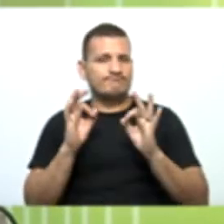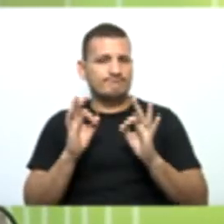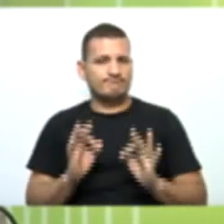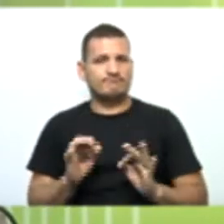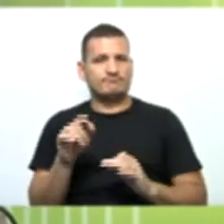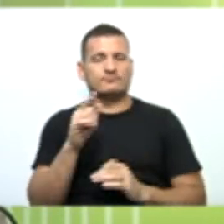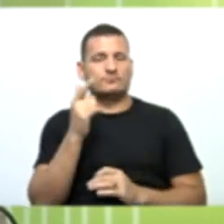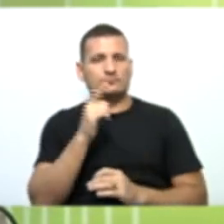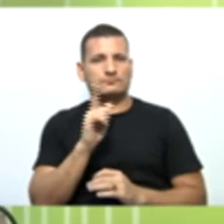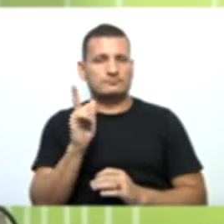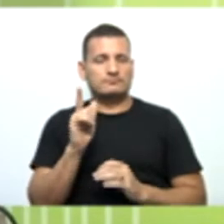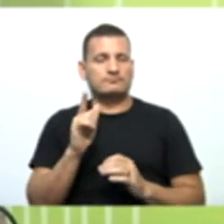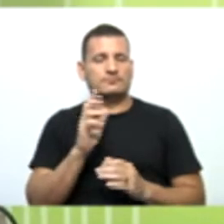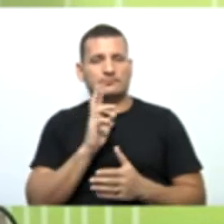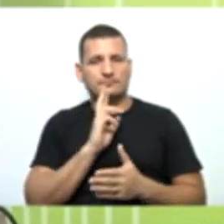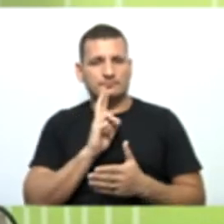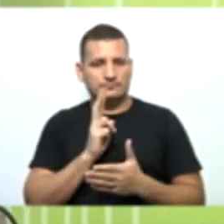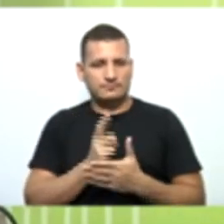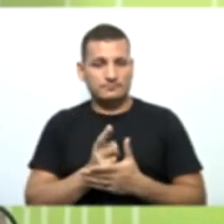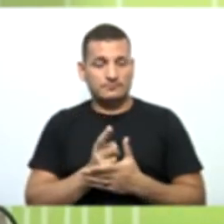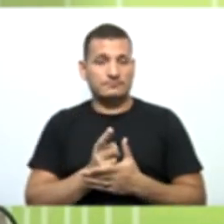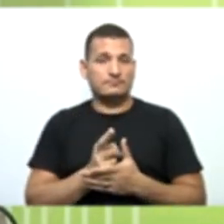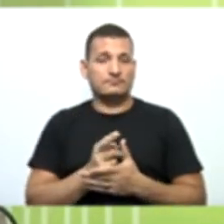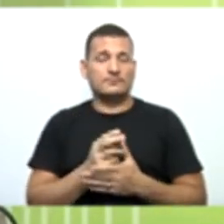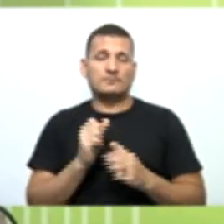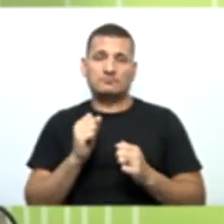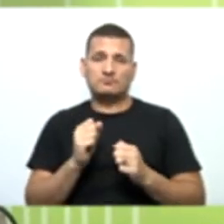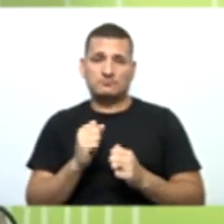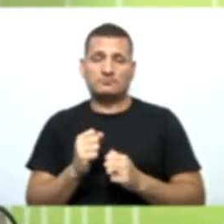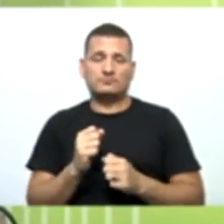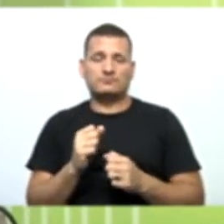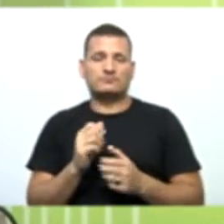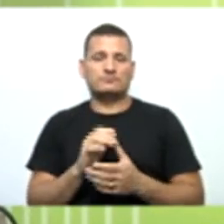conseguiram responder, ok? Passam aí para o professor